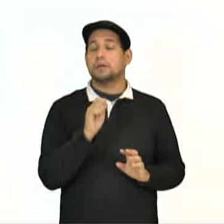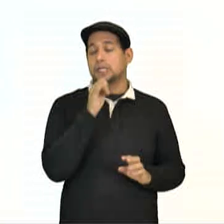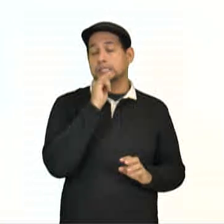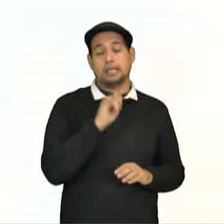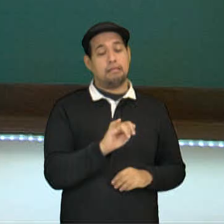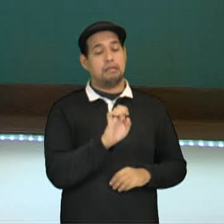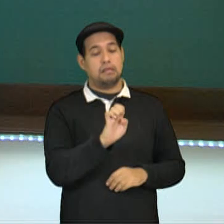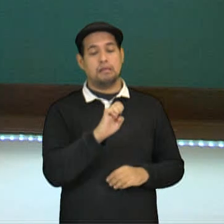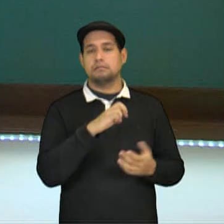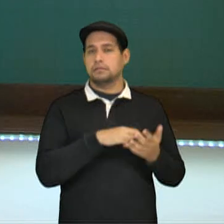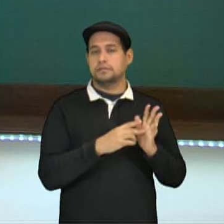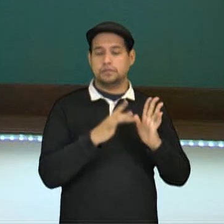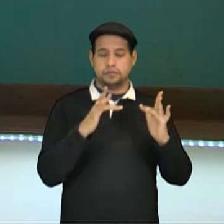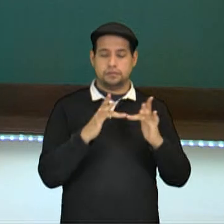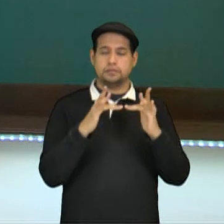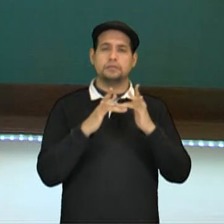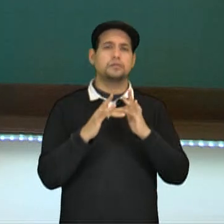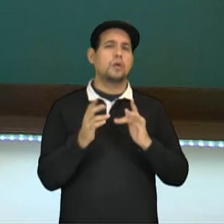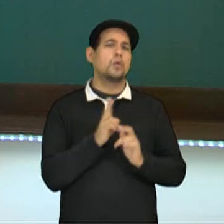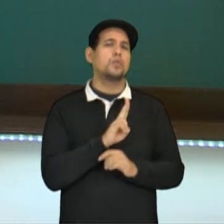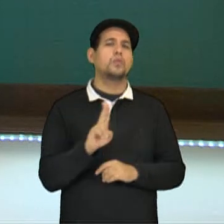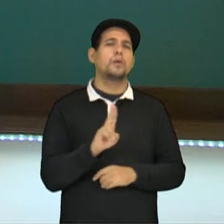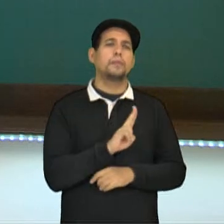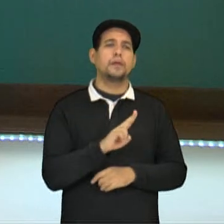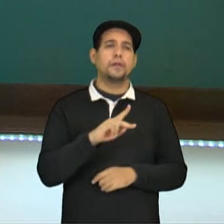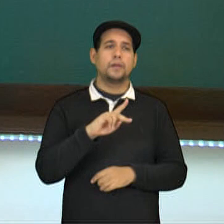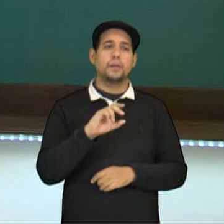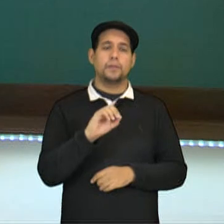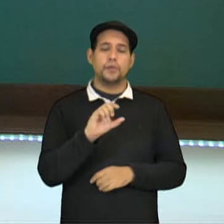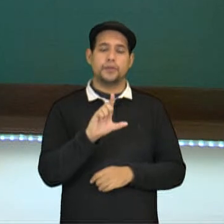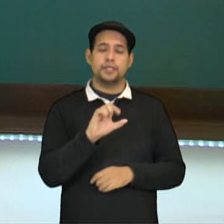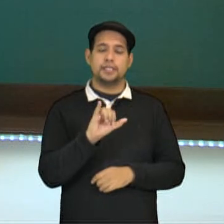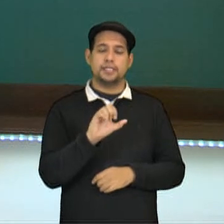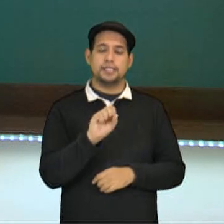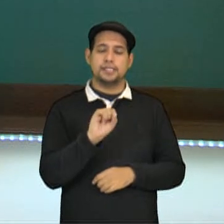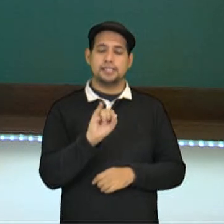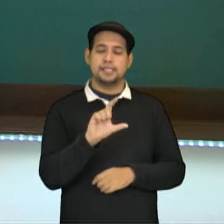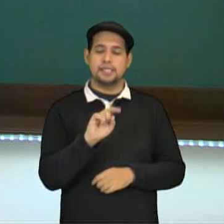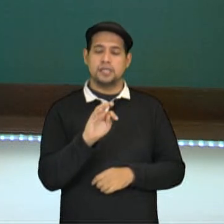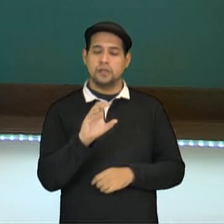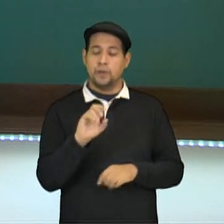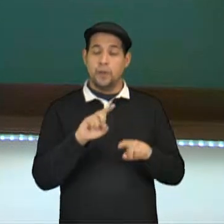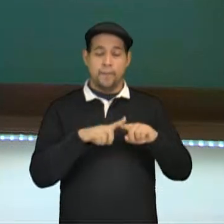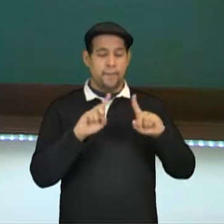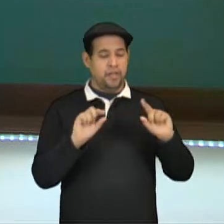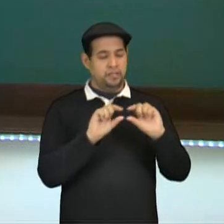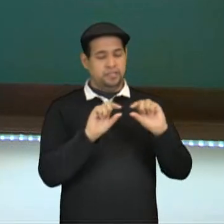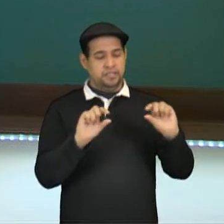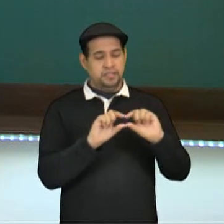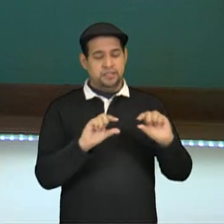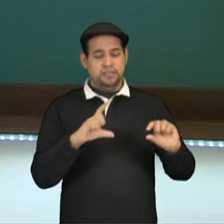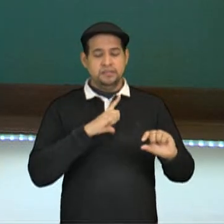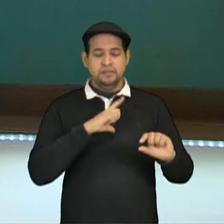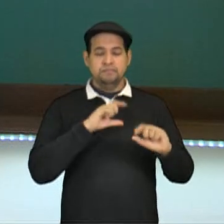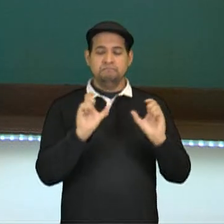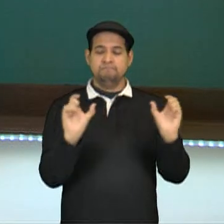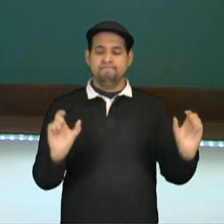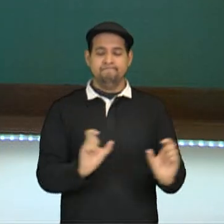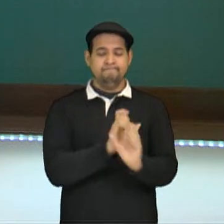E, que é um conectivo, eu chamo essa figura de polissíndeto. E no verso há uma